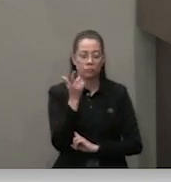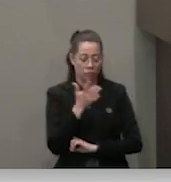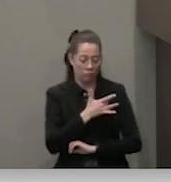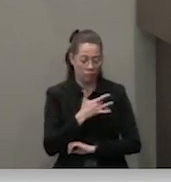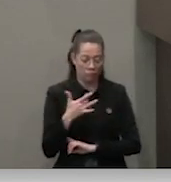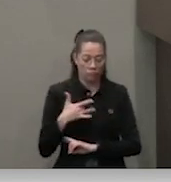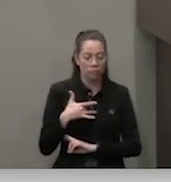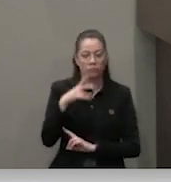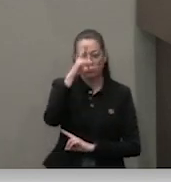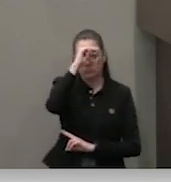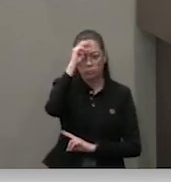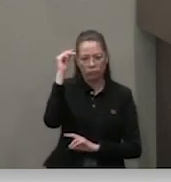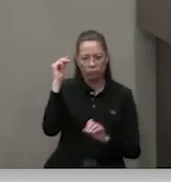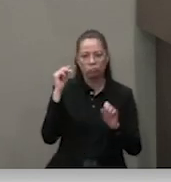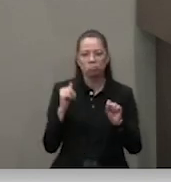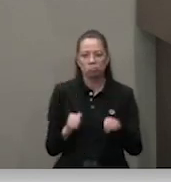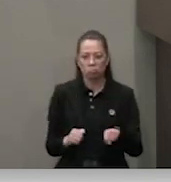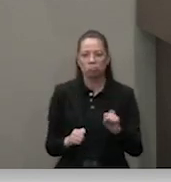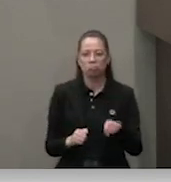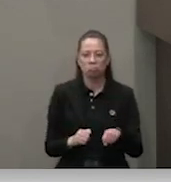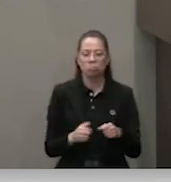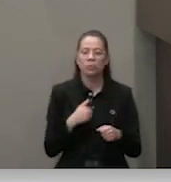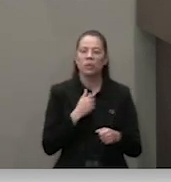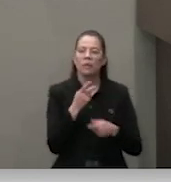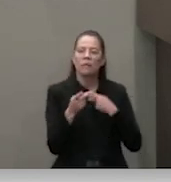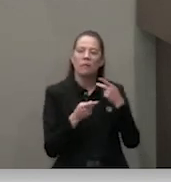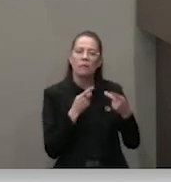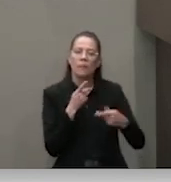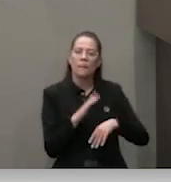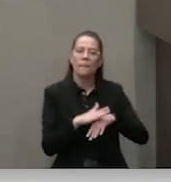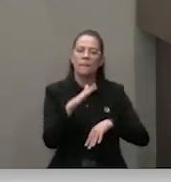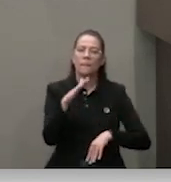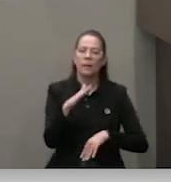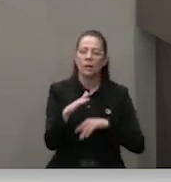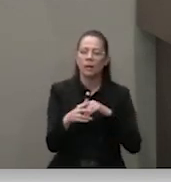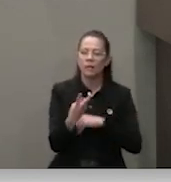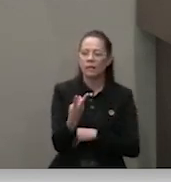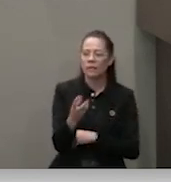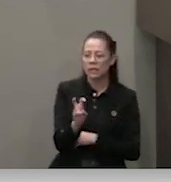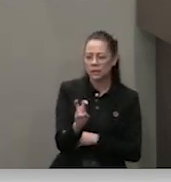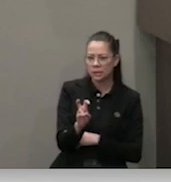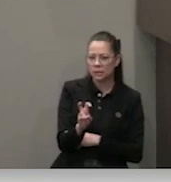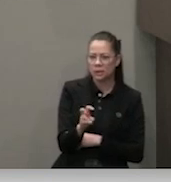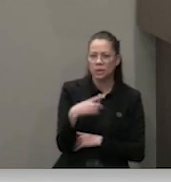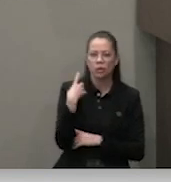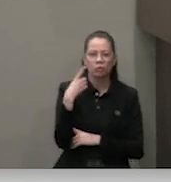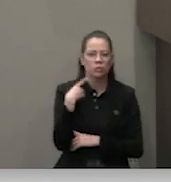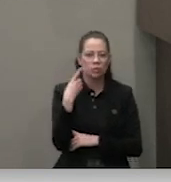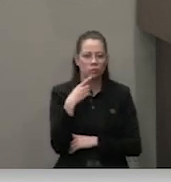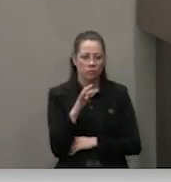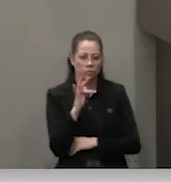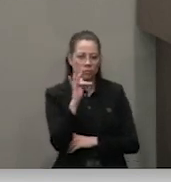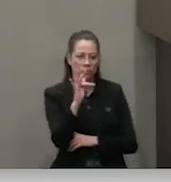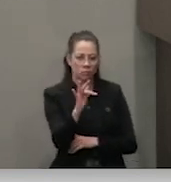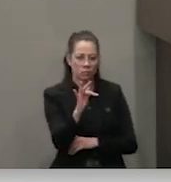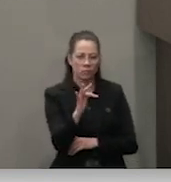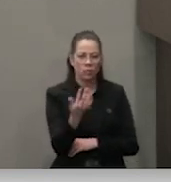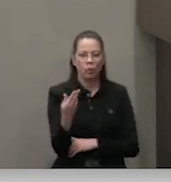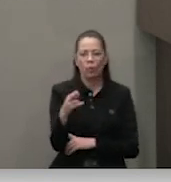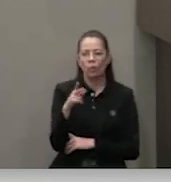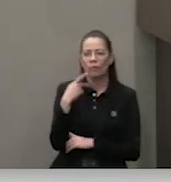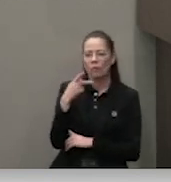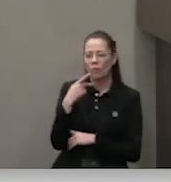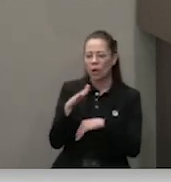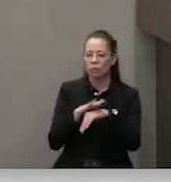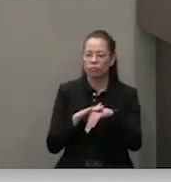municipal exatamente falei com mais de 25 deputados federais ou falei com